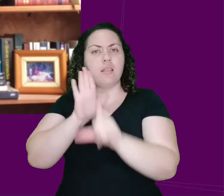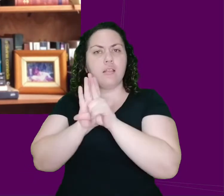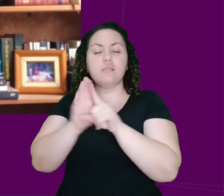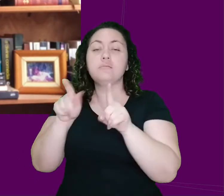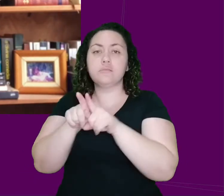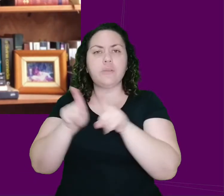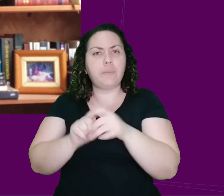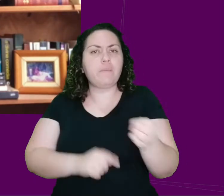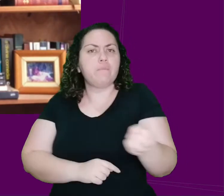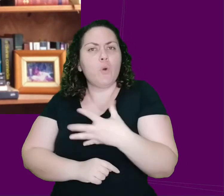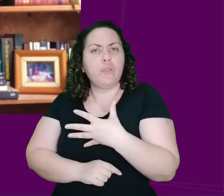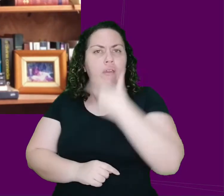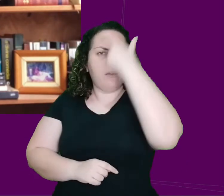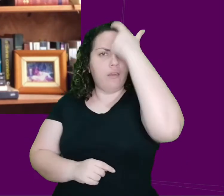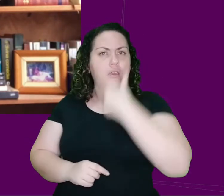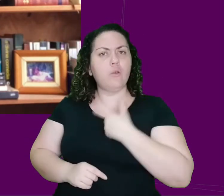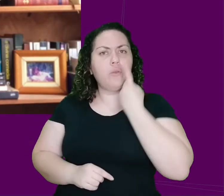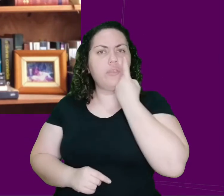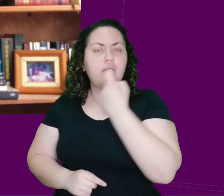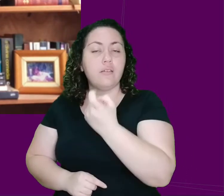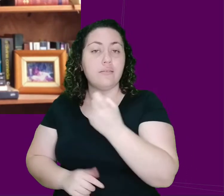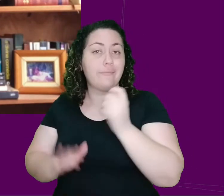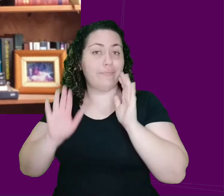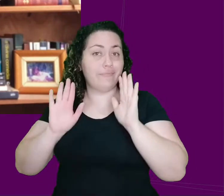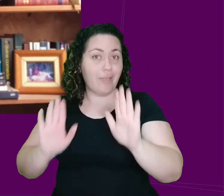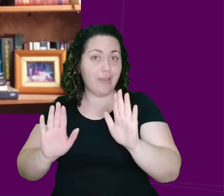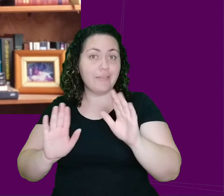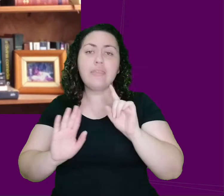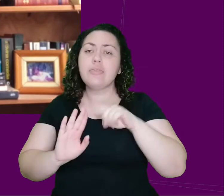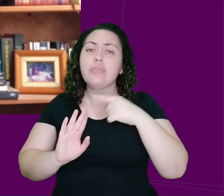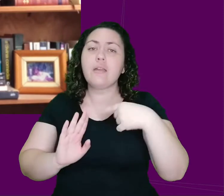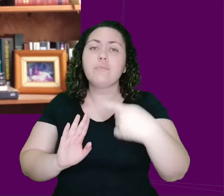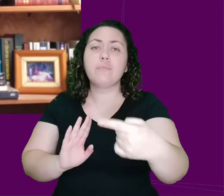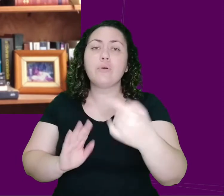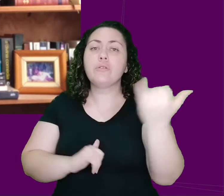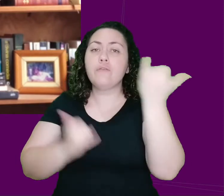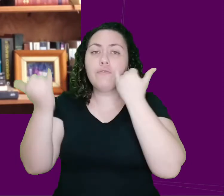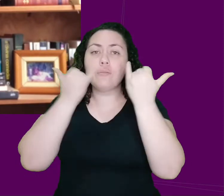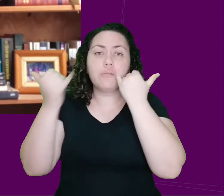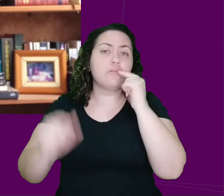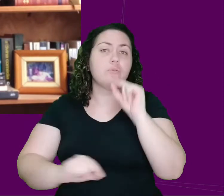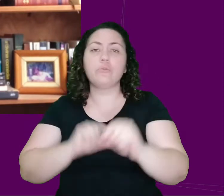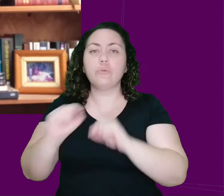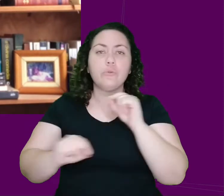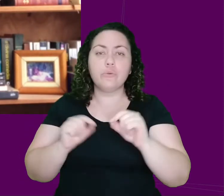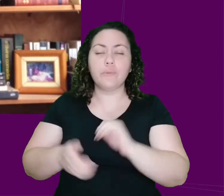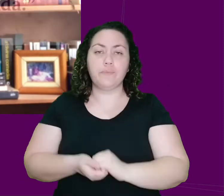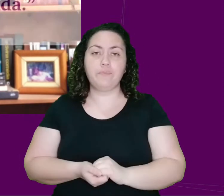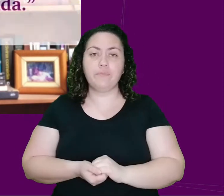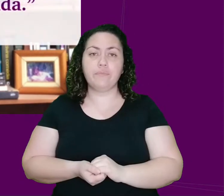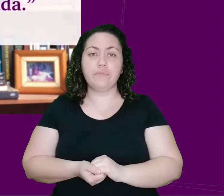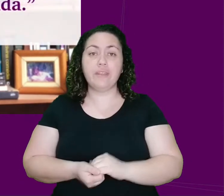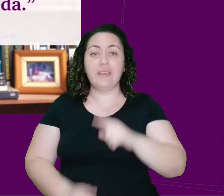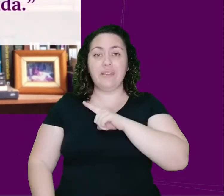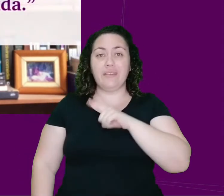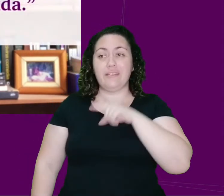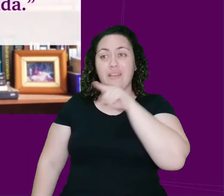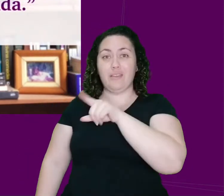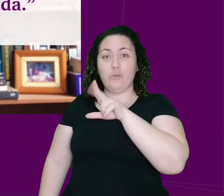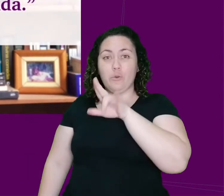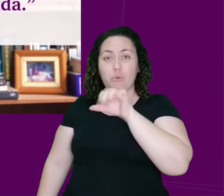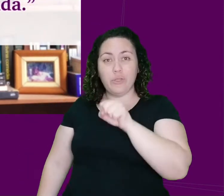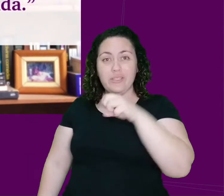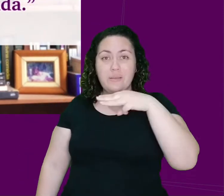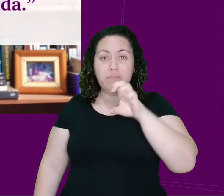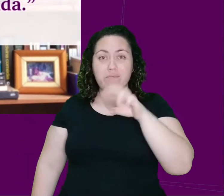e de modernidade às suas intenções. Porém, não muito depois, somos informados de que Mendonça recebeu um